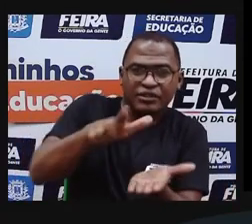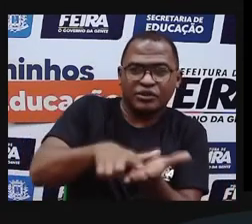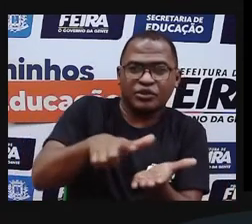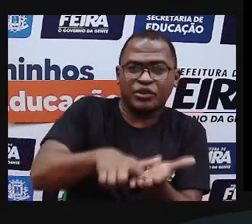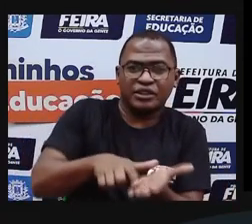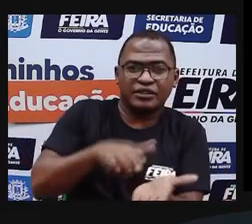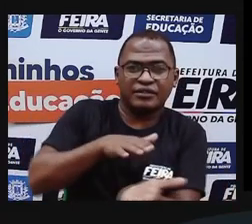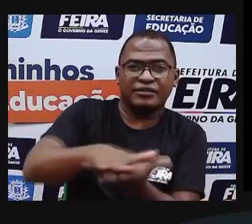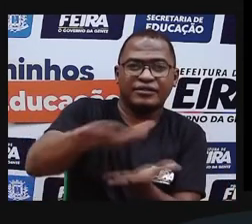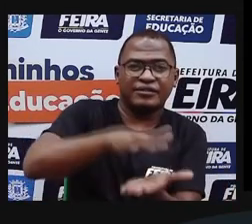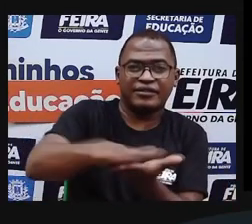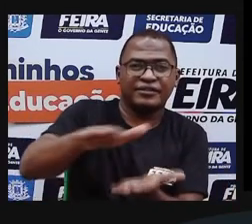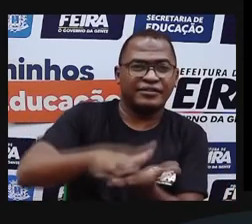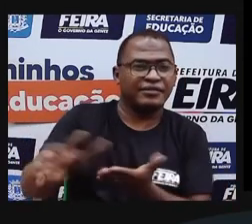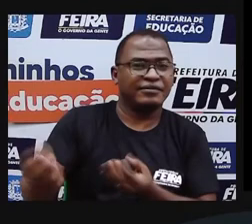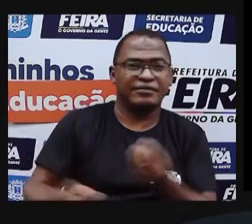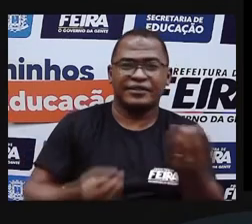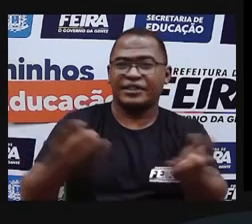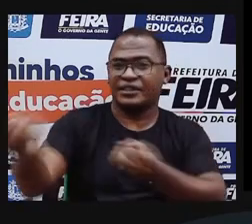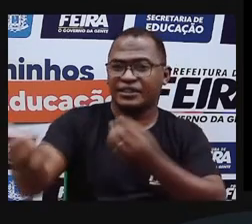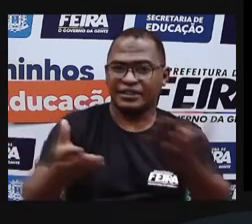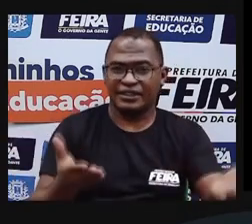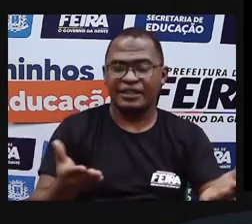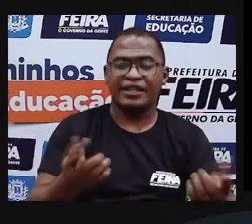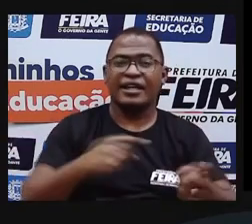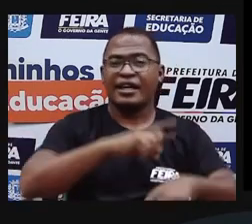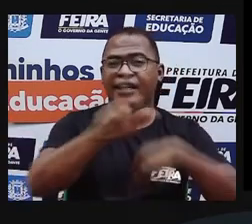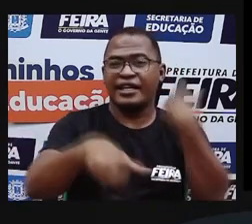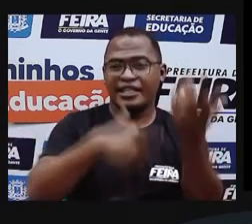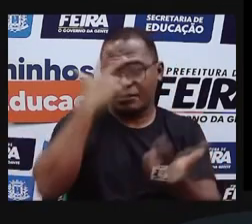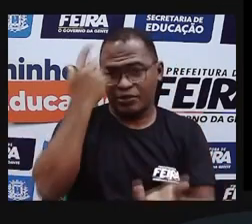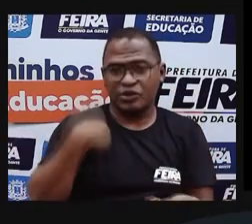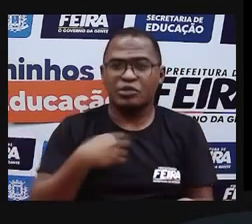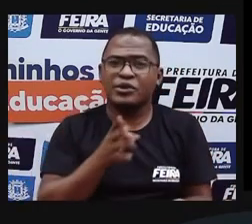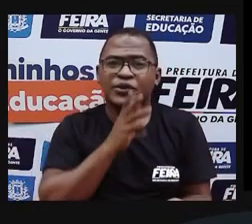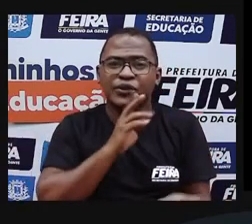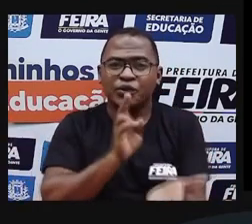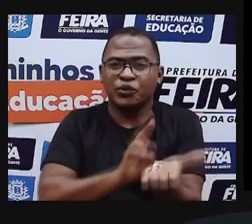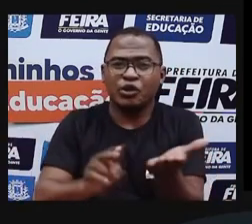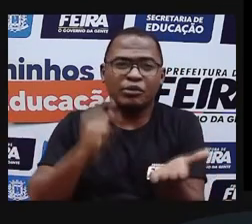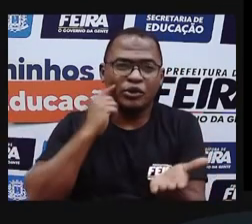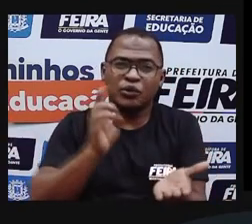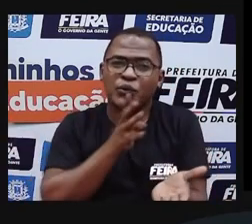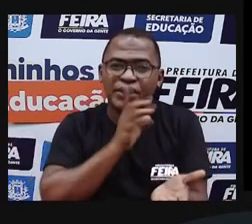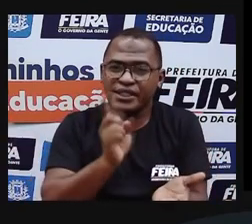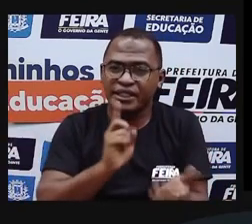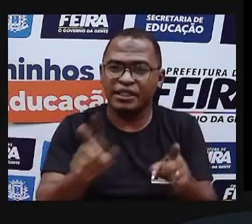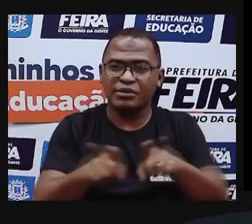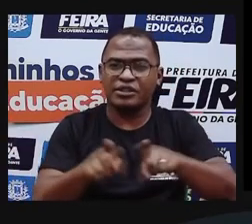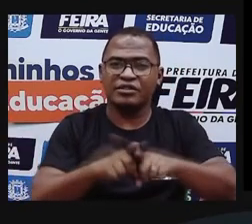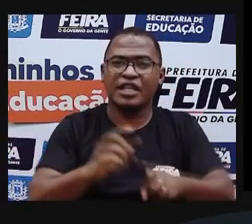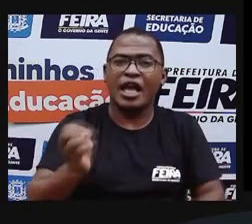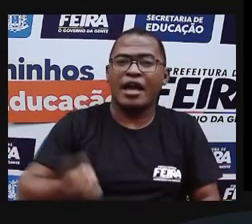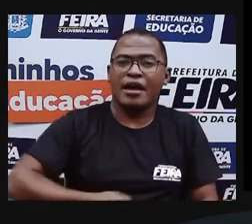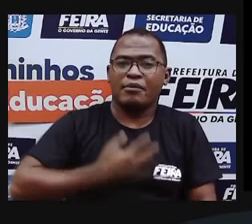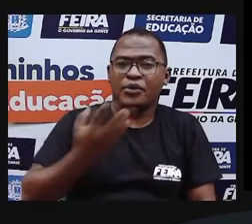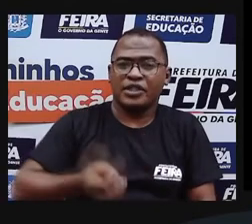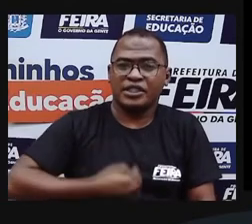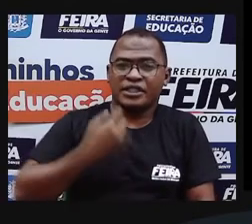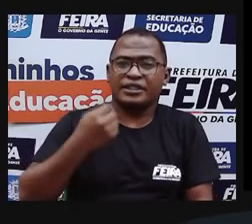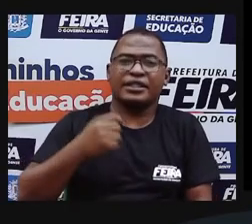um apelido, a poetisa negra, e era cada vez mais admirada pelos